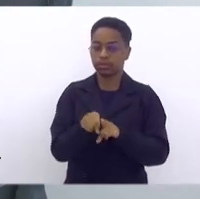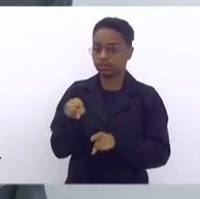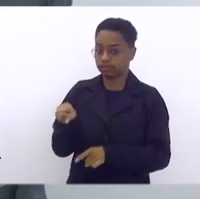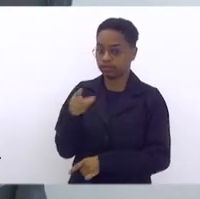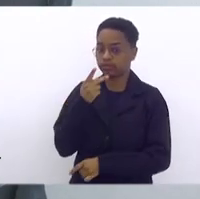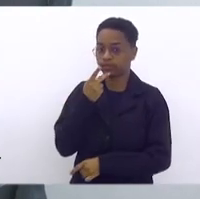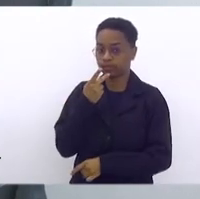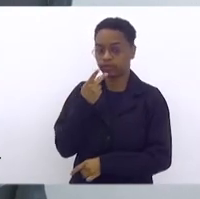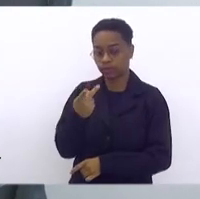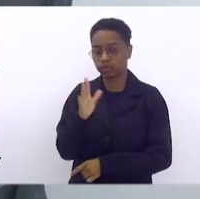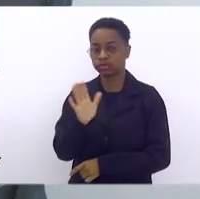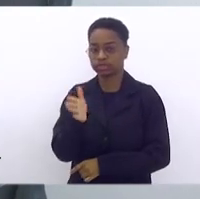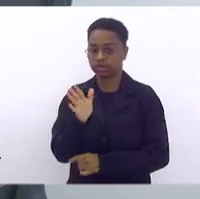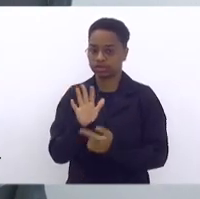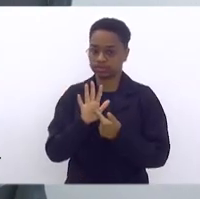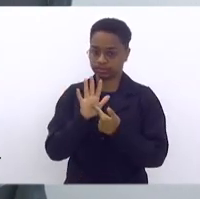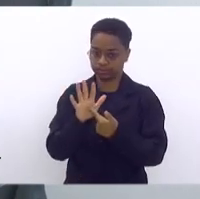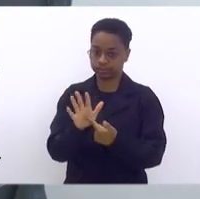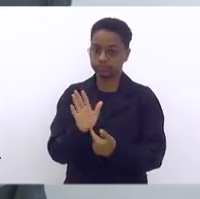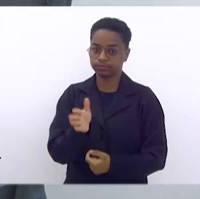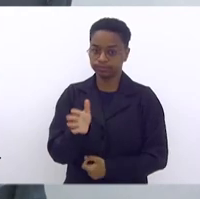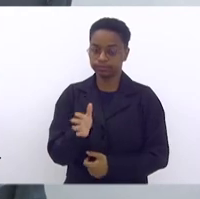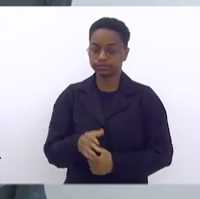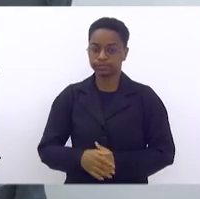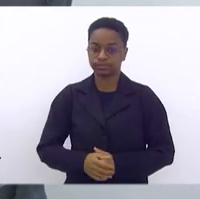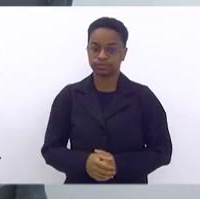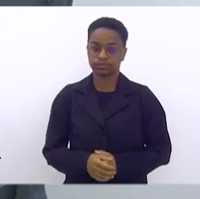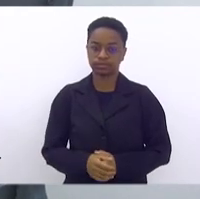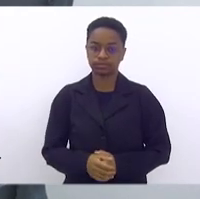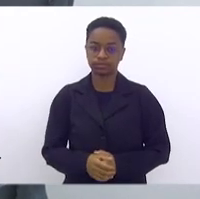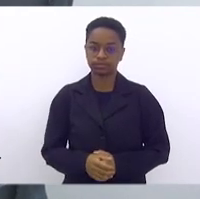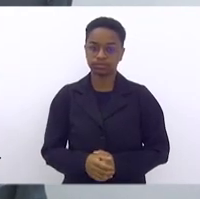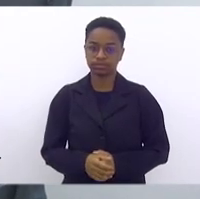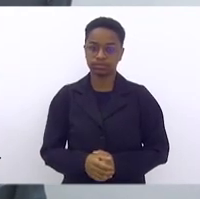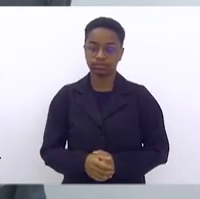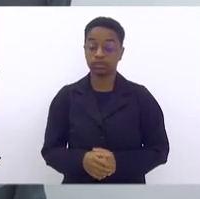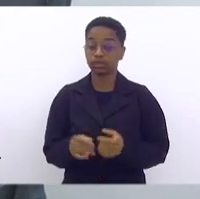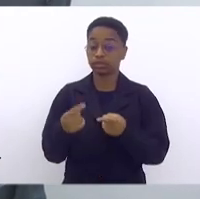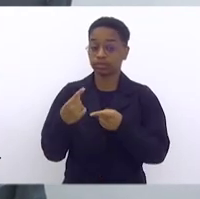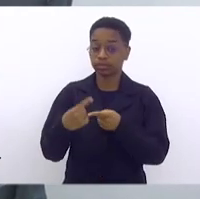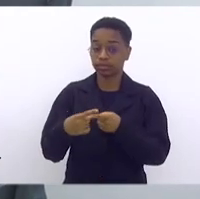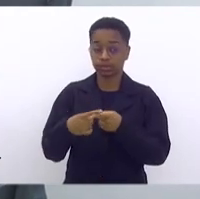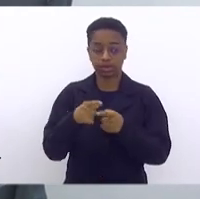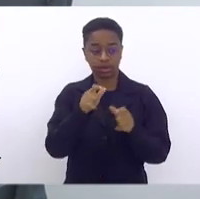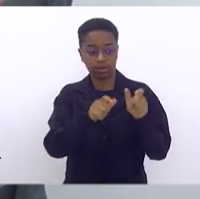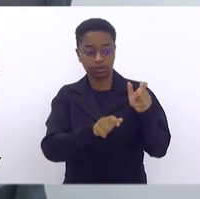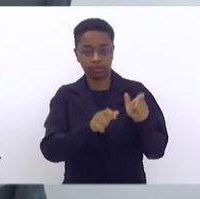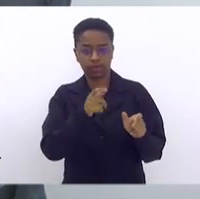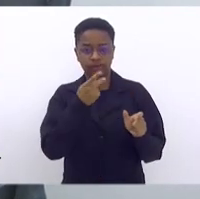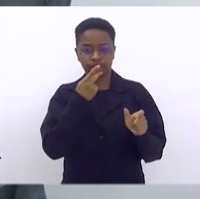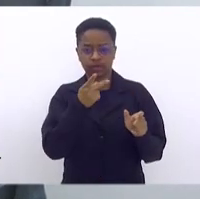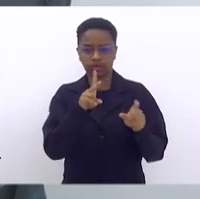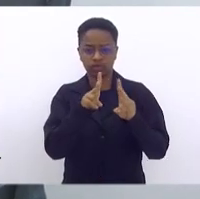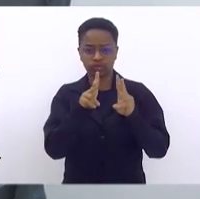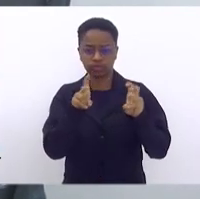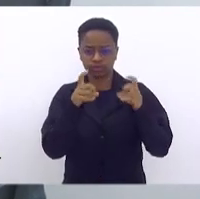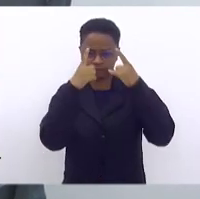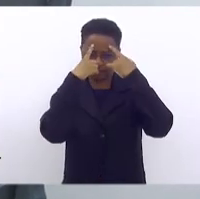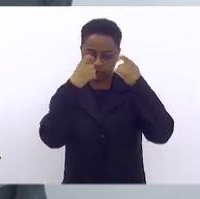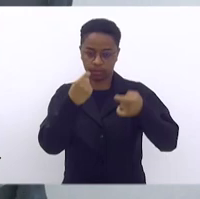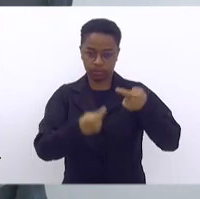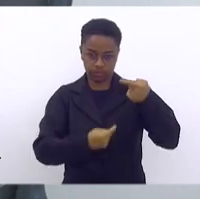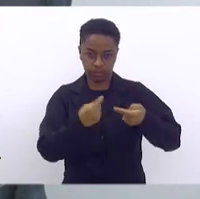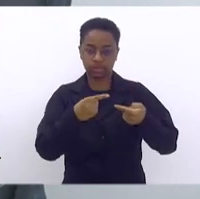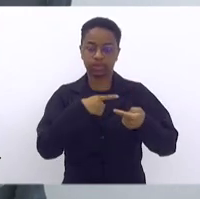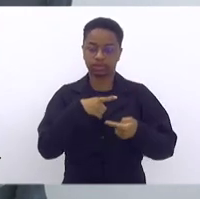já sinalizou isso, quem falou sobre a violência política que foi inicialmente não só o